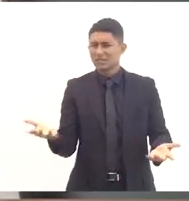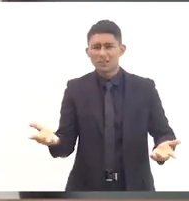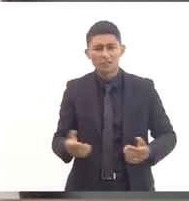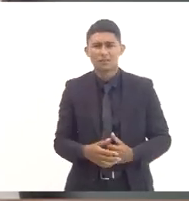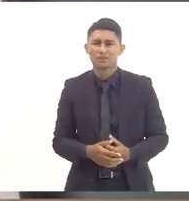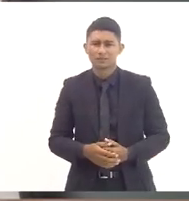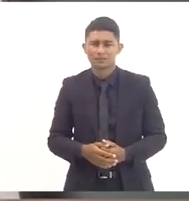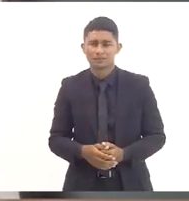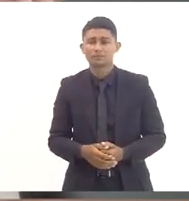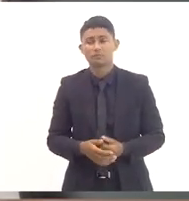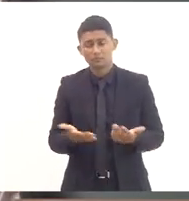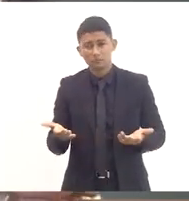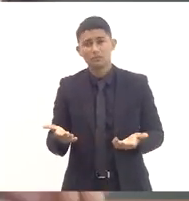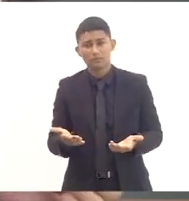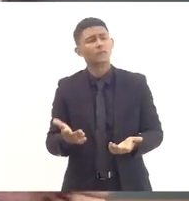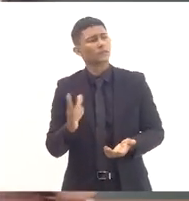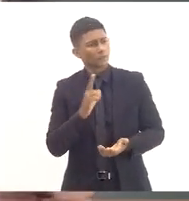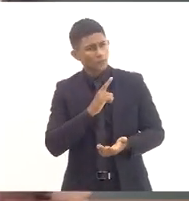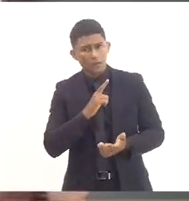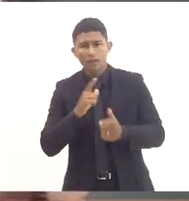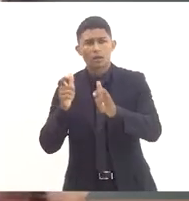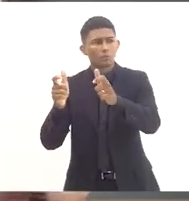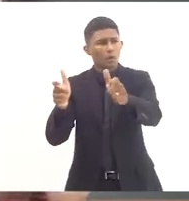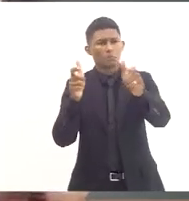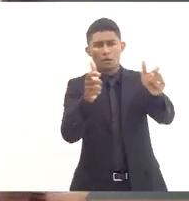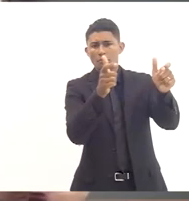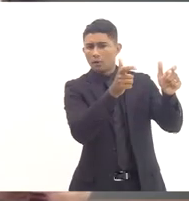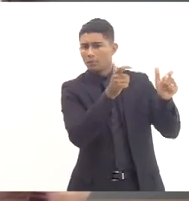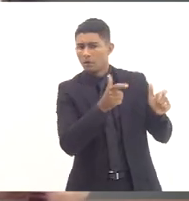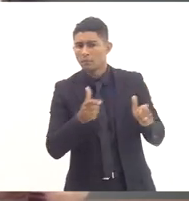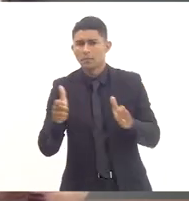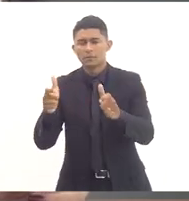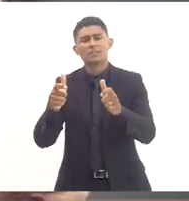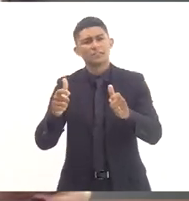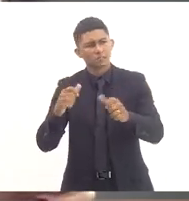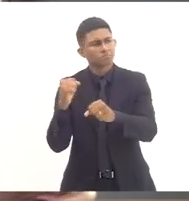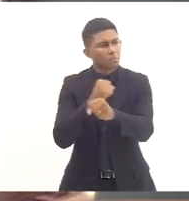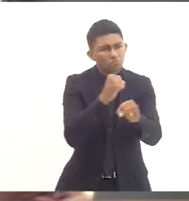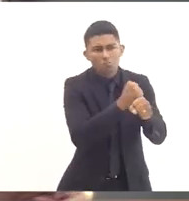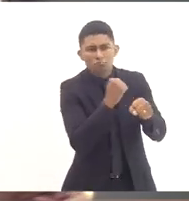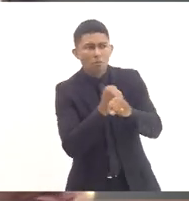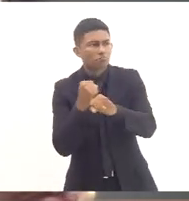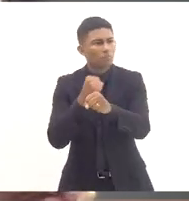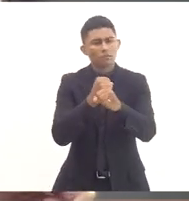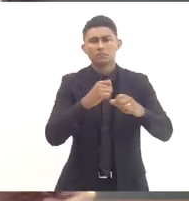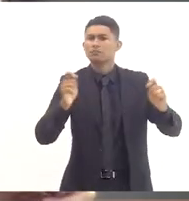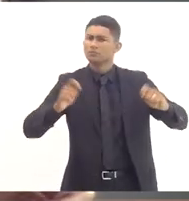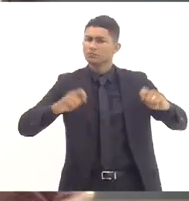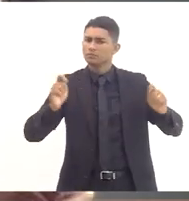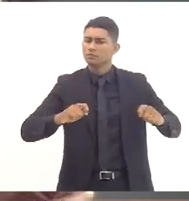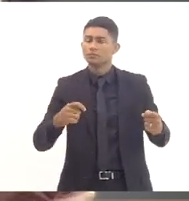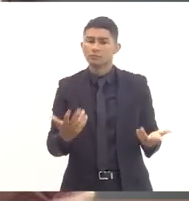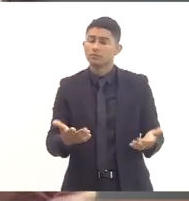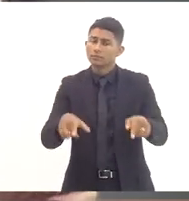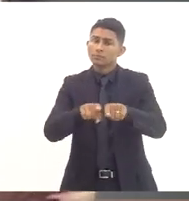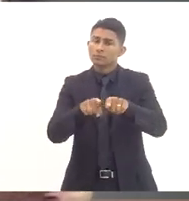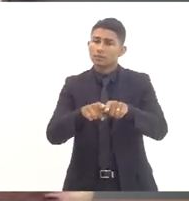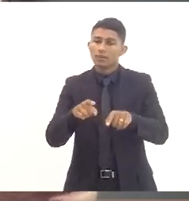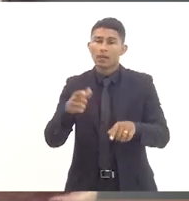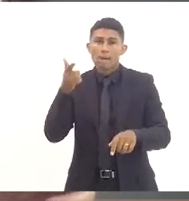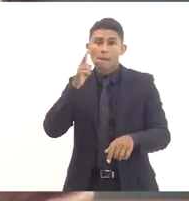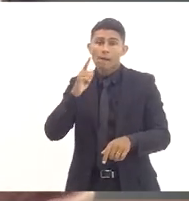demandem né Nós temos tanto espaço nós temos tantas Áreas Aí e isso é Podemos até através de parcerias